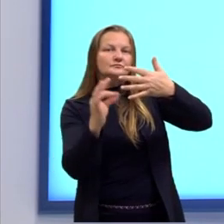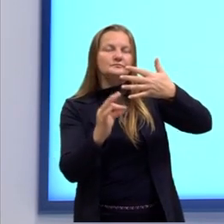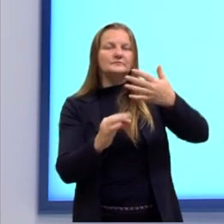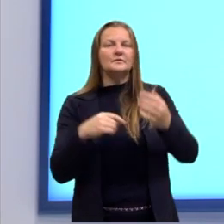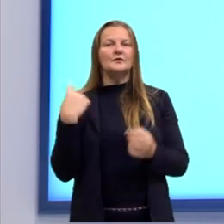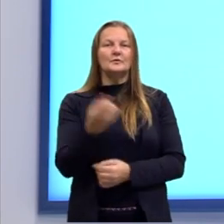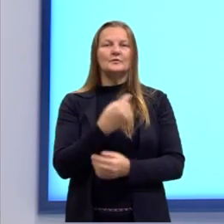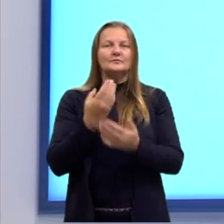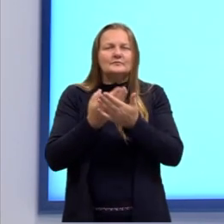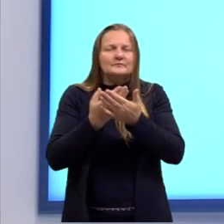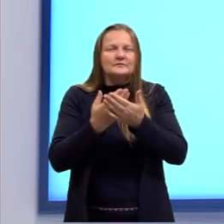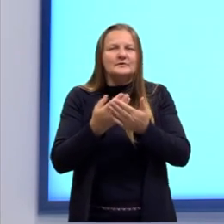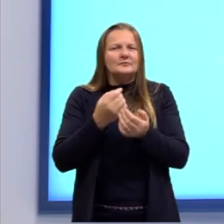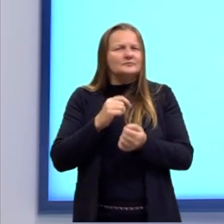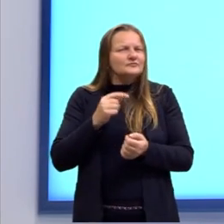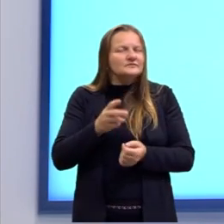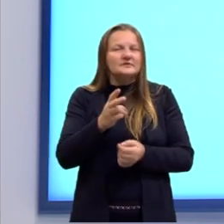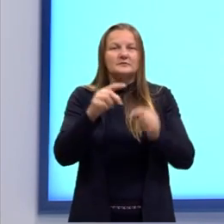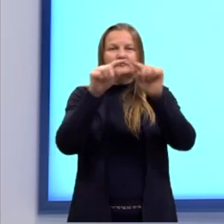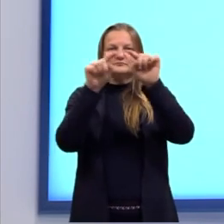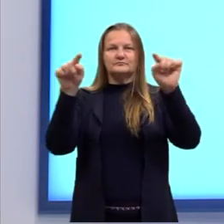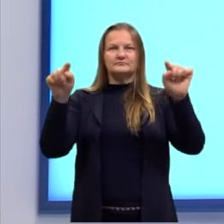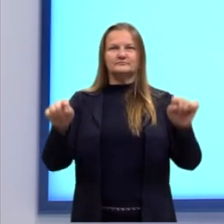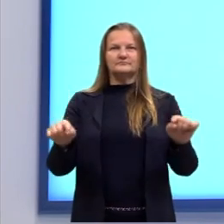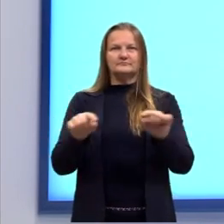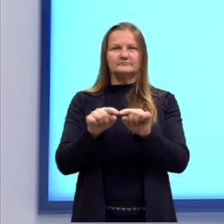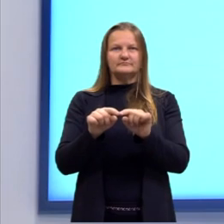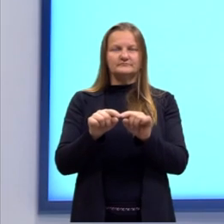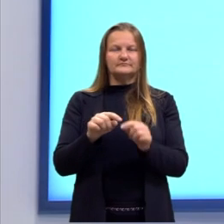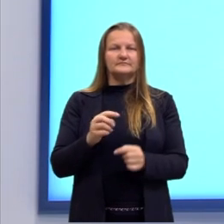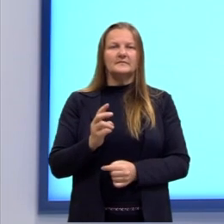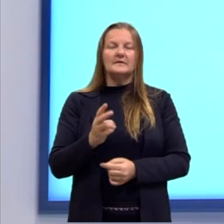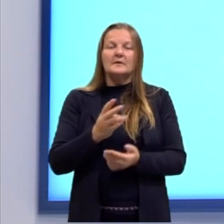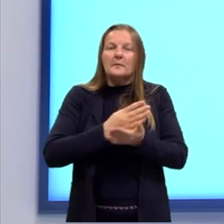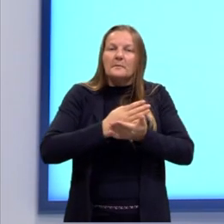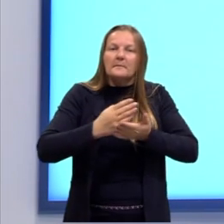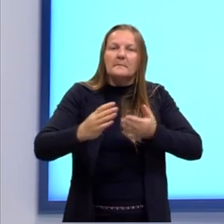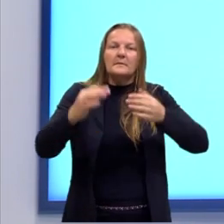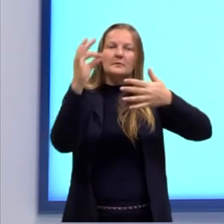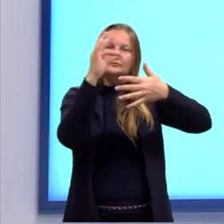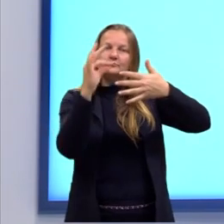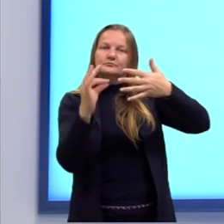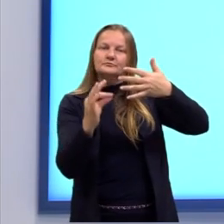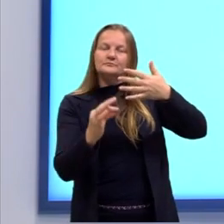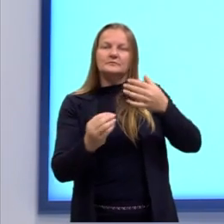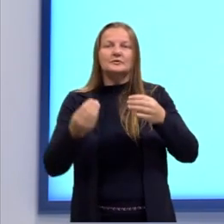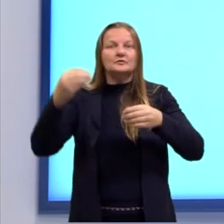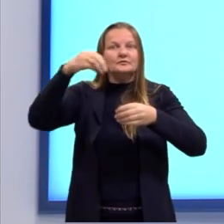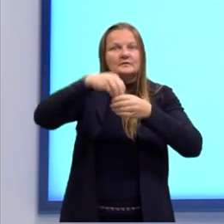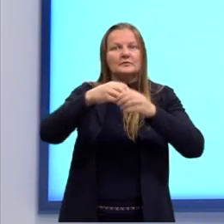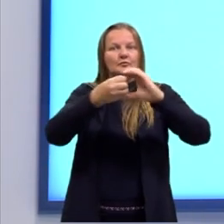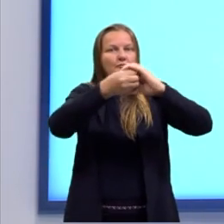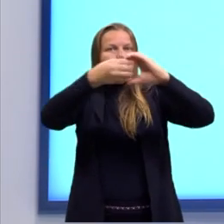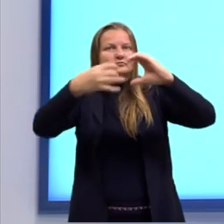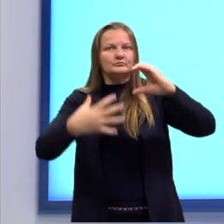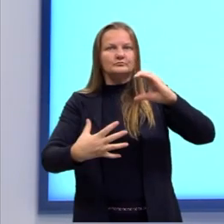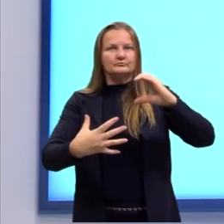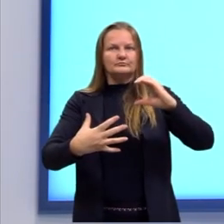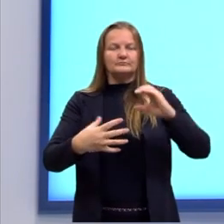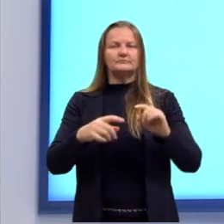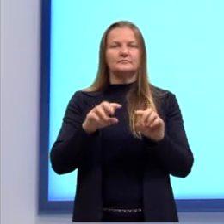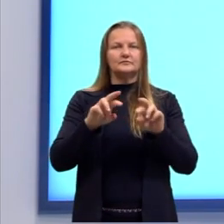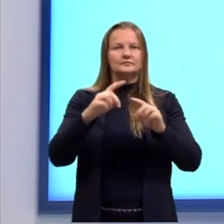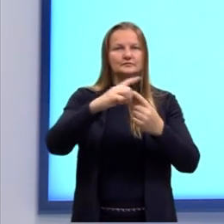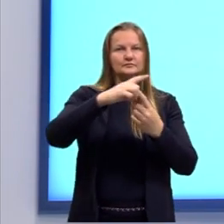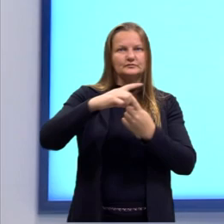estudamos nos nossos quadriláteros e a partir destes elementos que Nós entramos na classificação